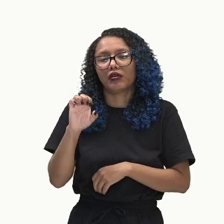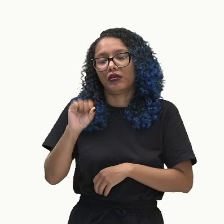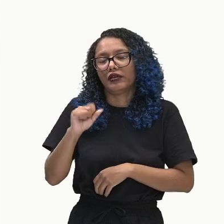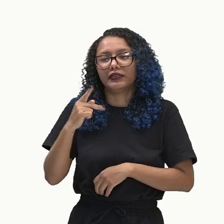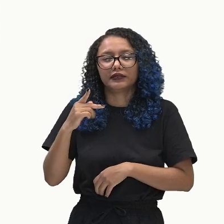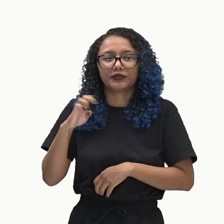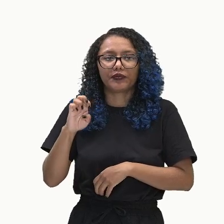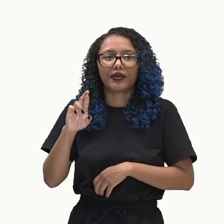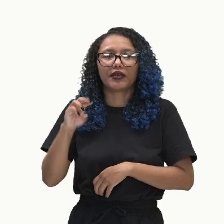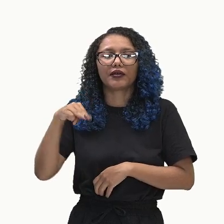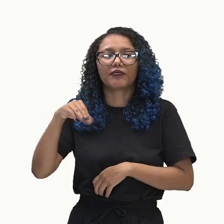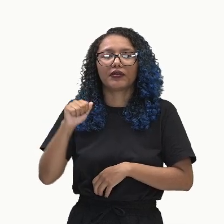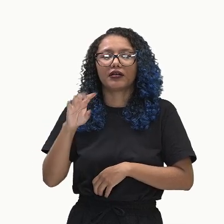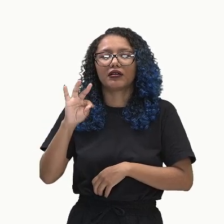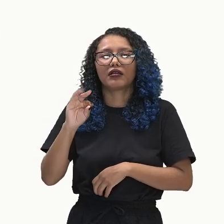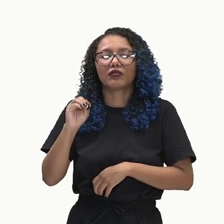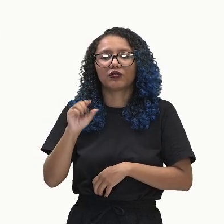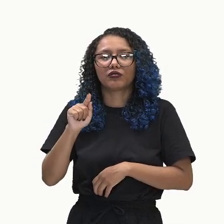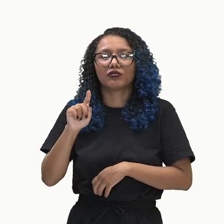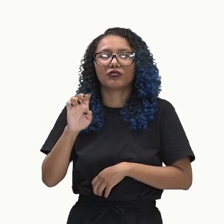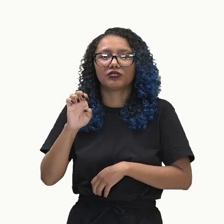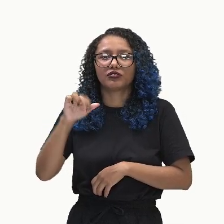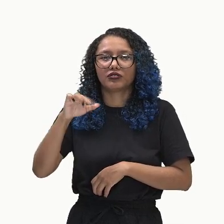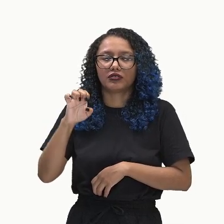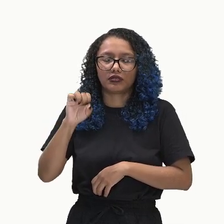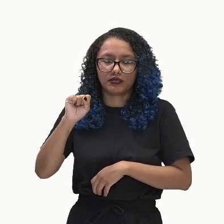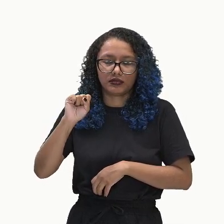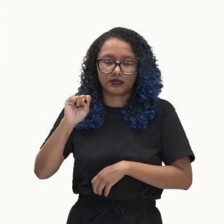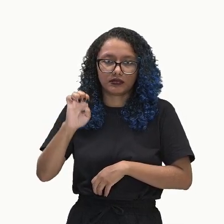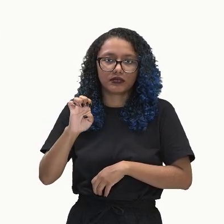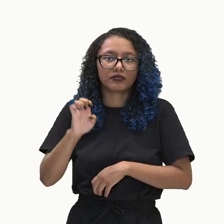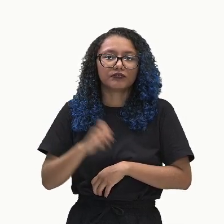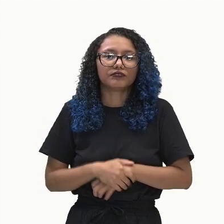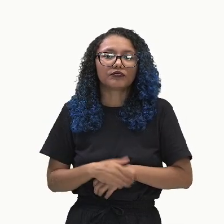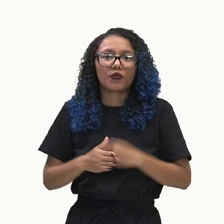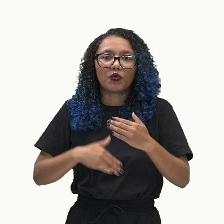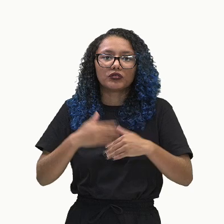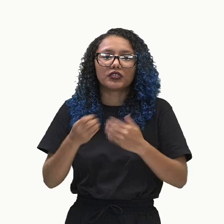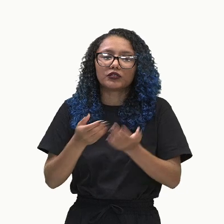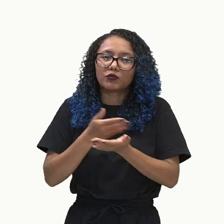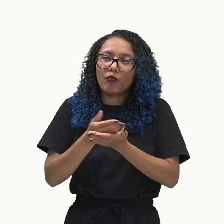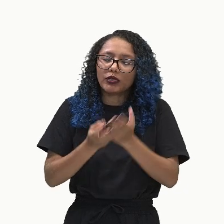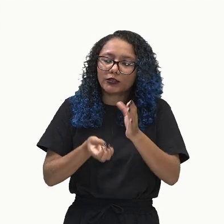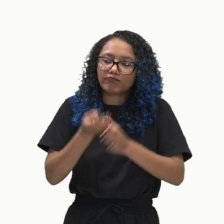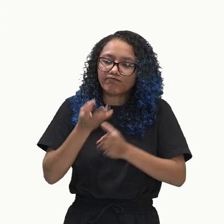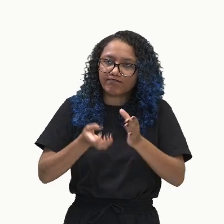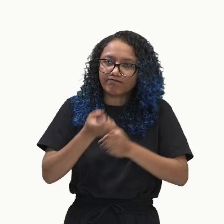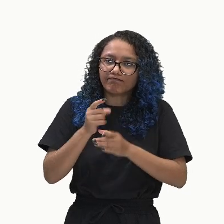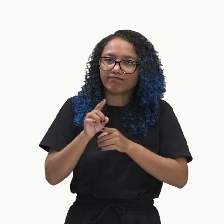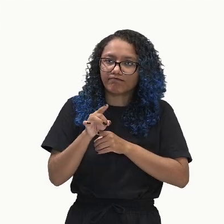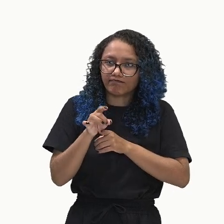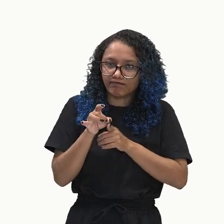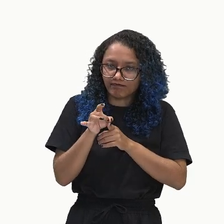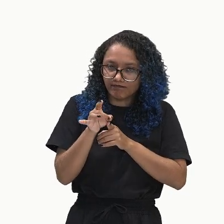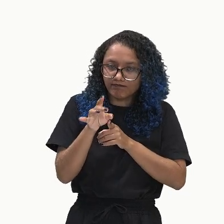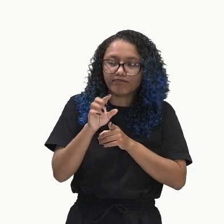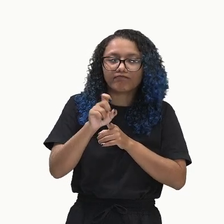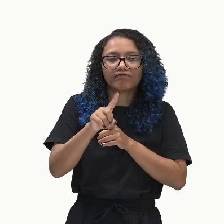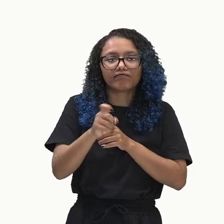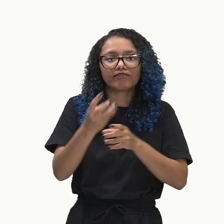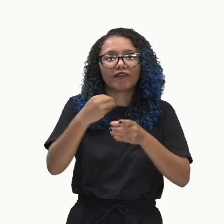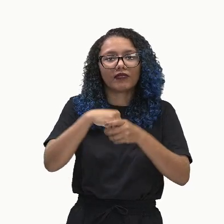espermatogênese. É o processo pela qual os espermatozoides são formados nos túbulos seminíferos dentro